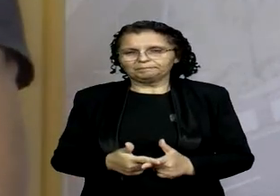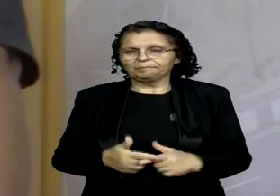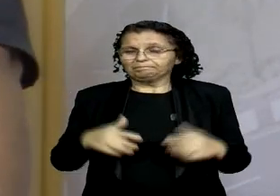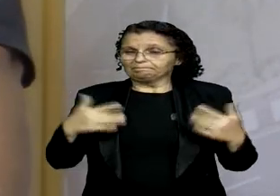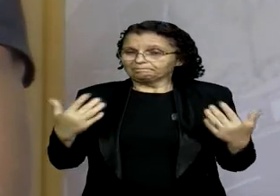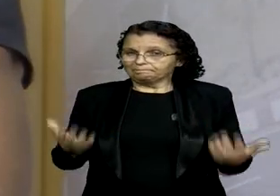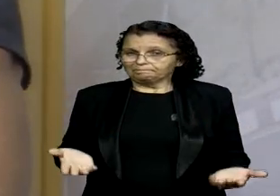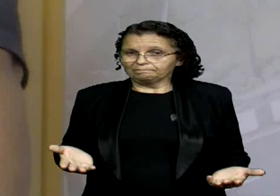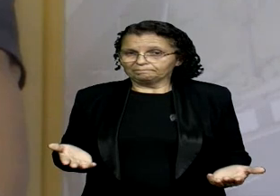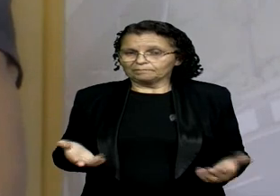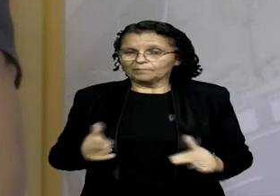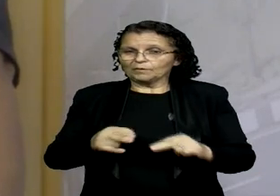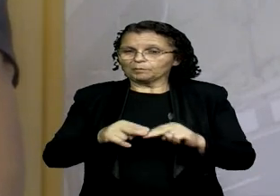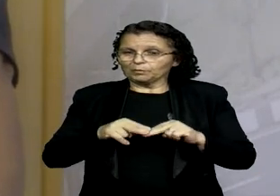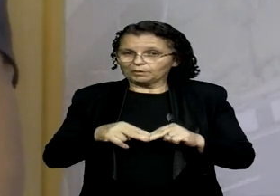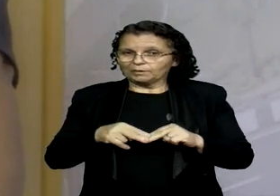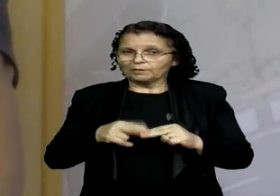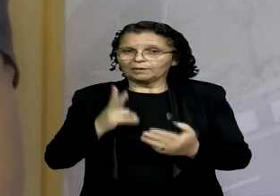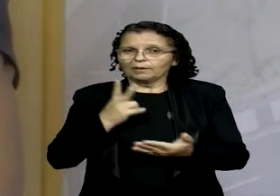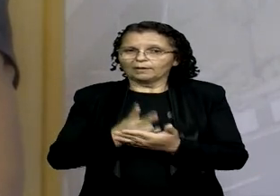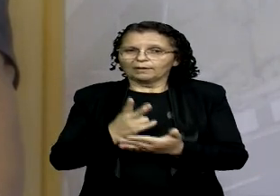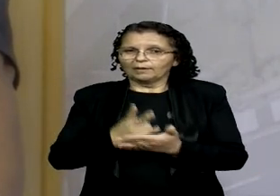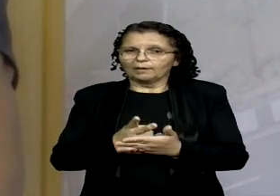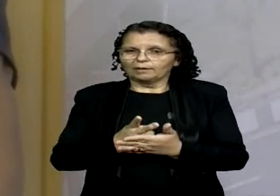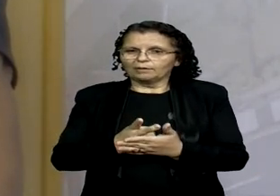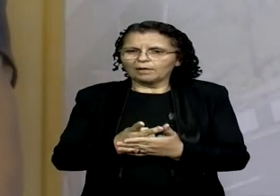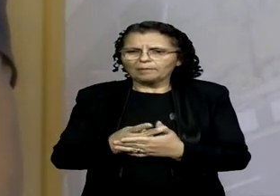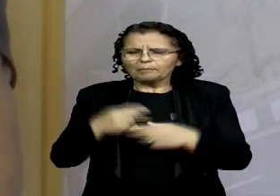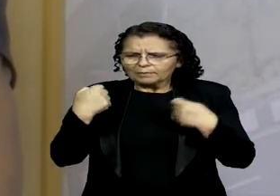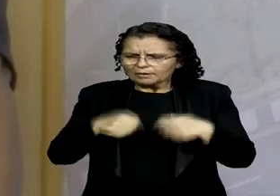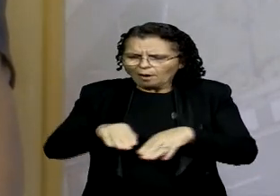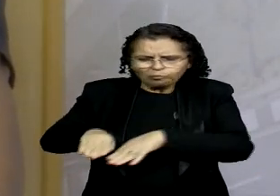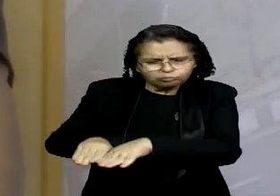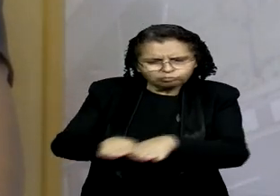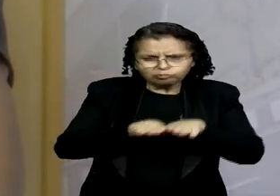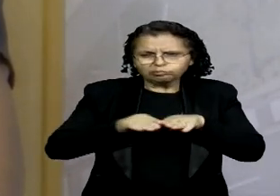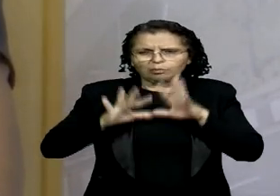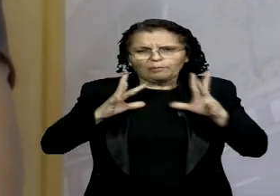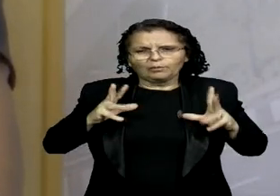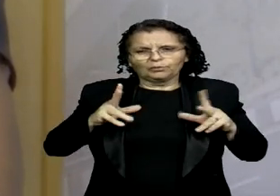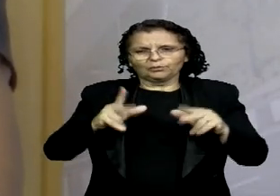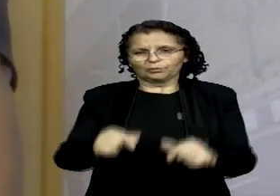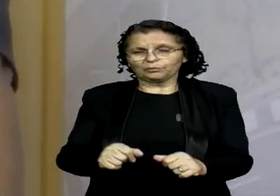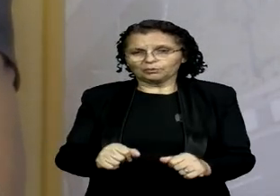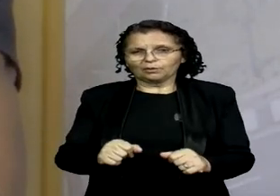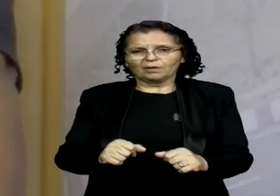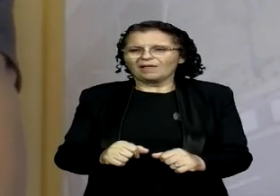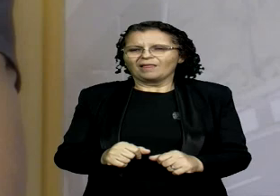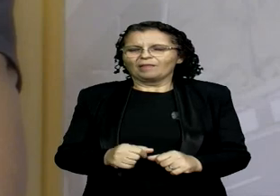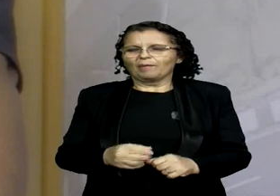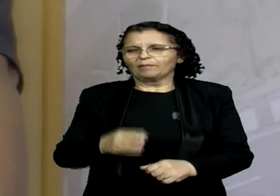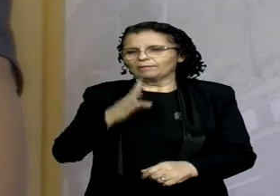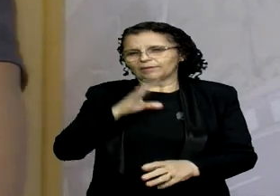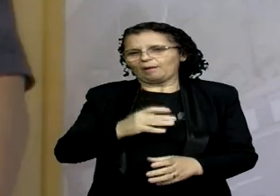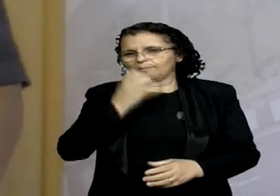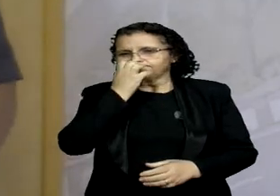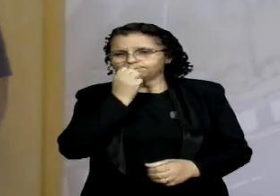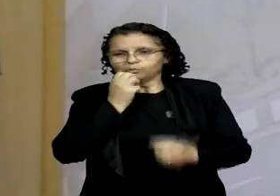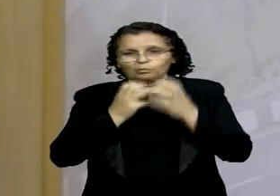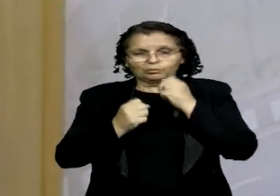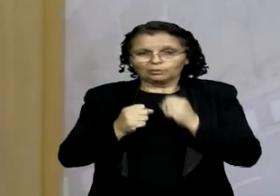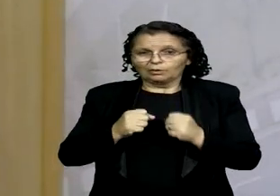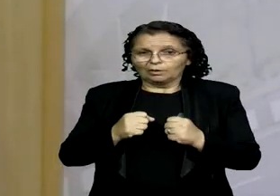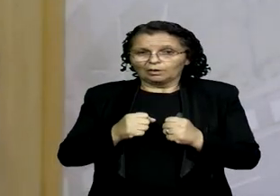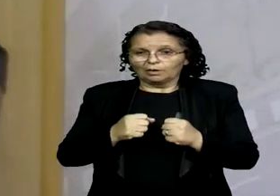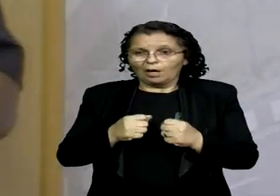Então, por isso que eu falo sempre na tribuna. Palco da Enxico da Francisco, vereador de Leite Simão. Porque a gente não pode se calar. A situação